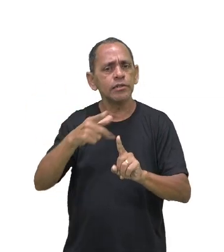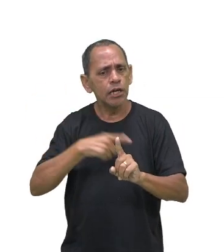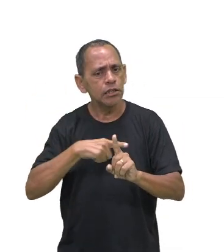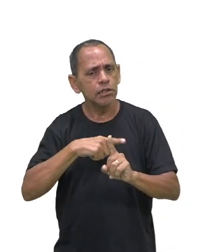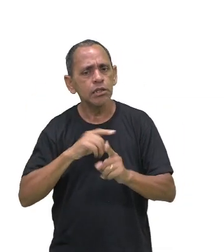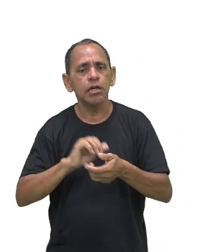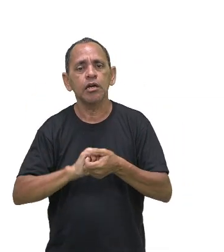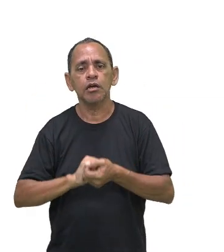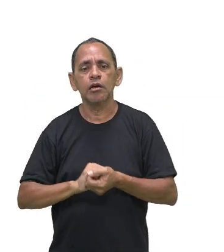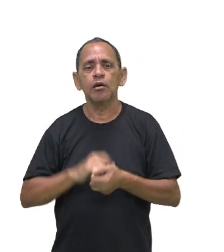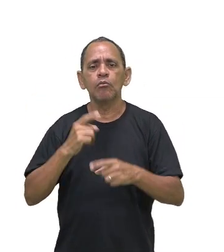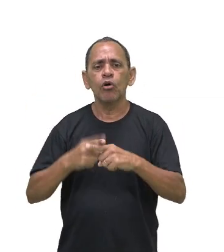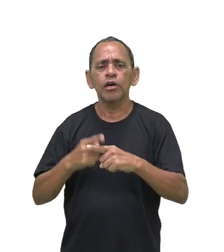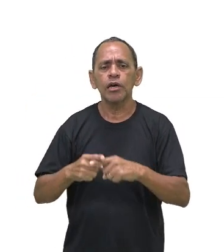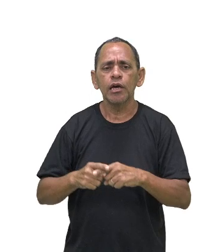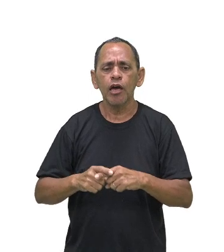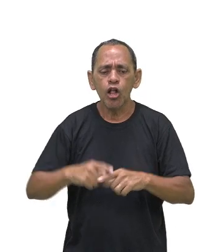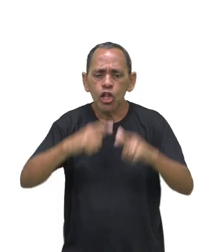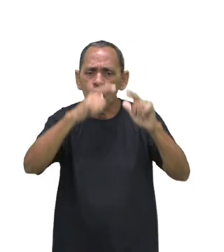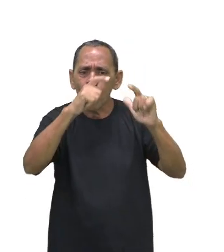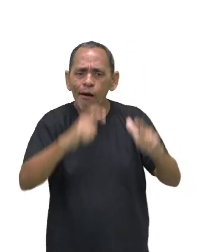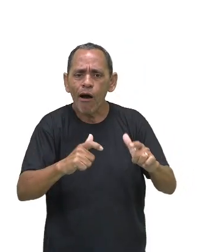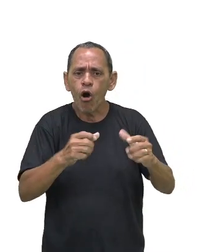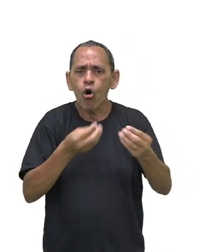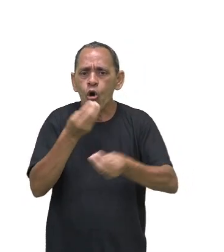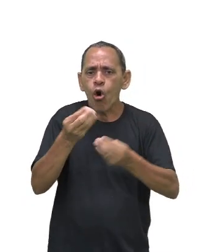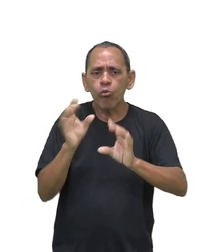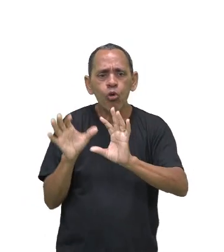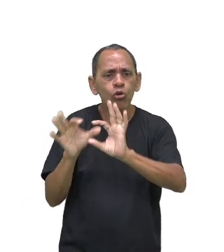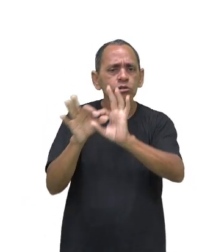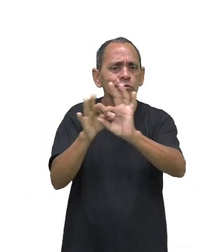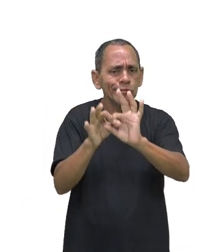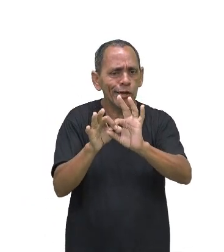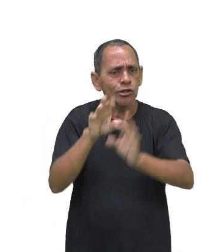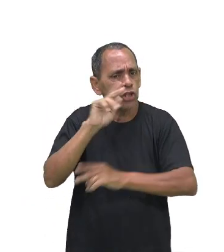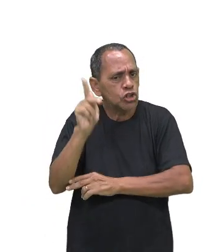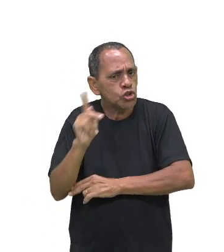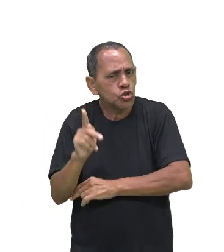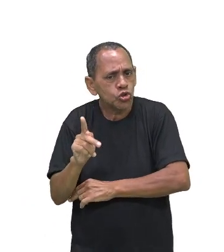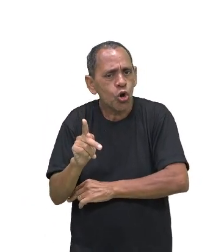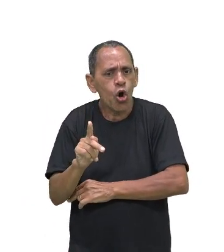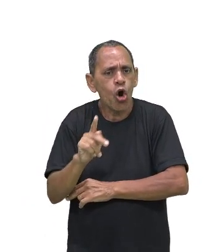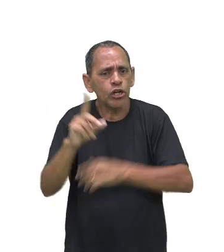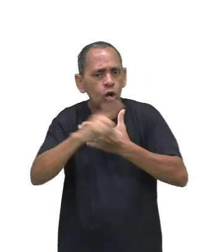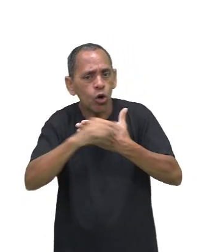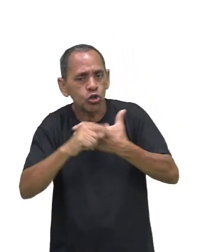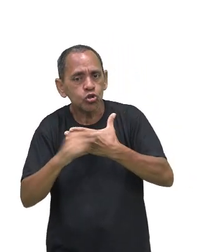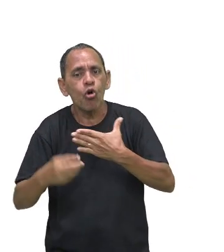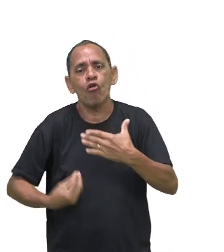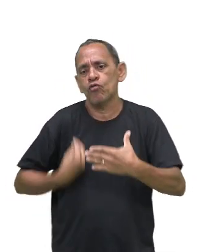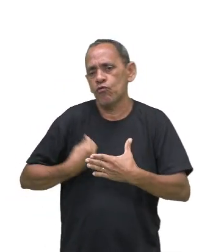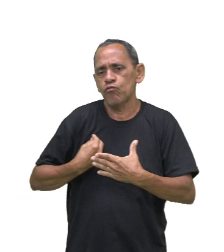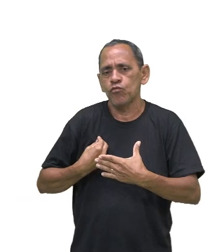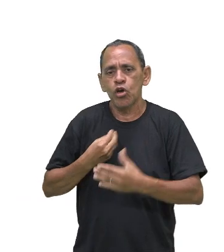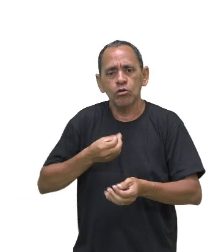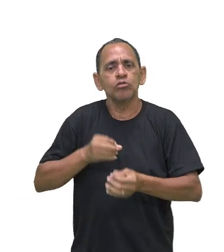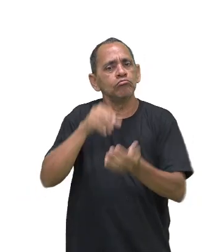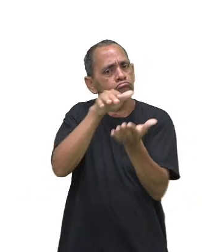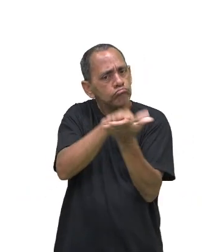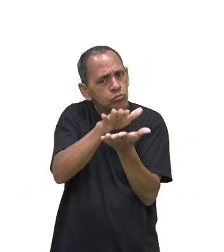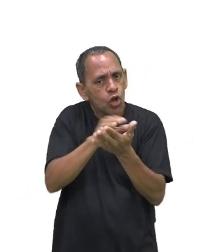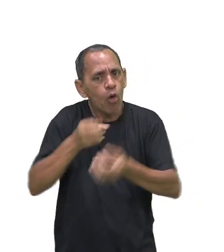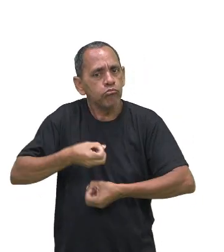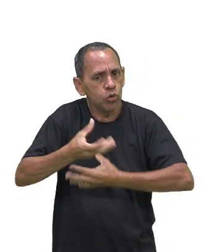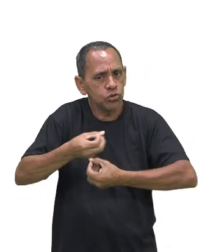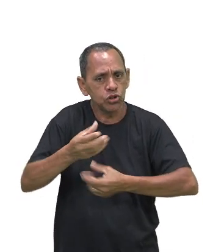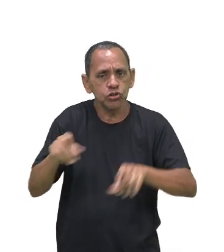o autor e o contexto histórico no qual ele viveu e produziu a sua obra. Porque a partir do golpe,